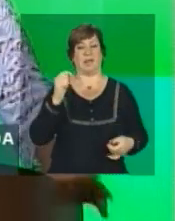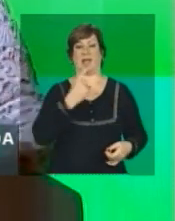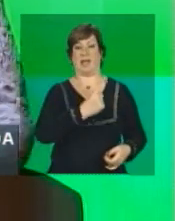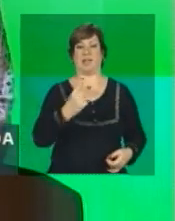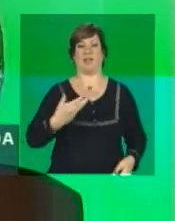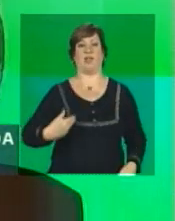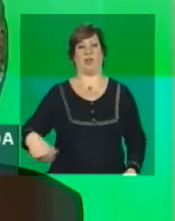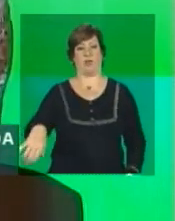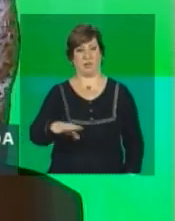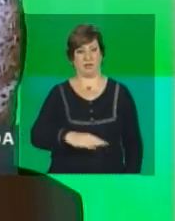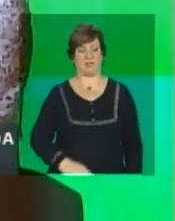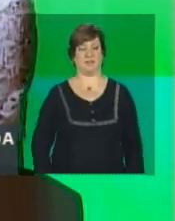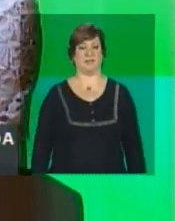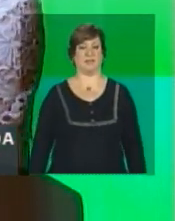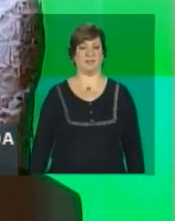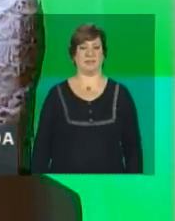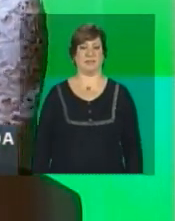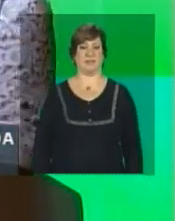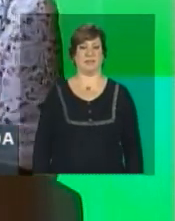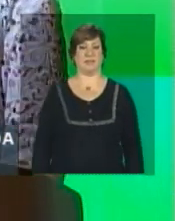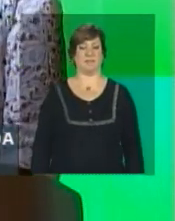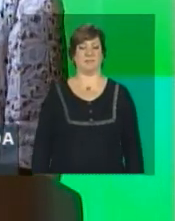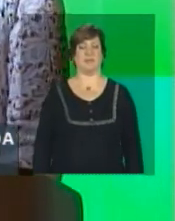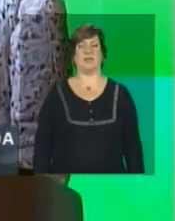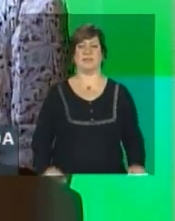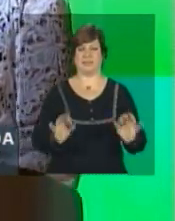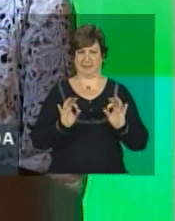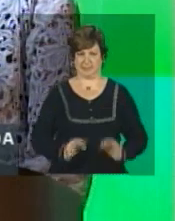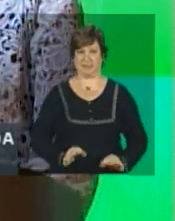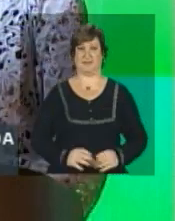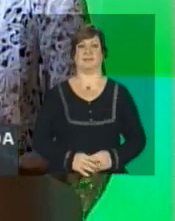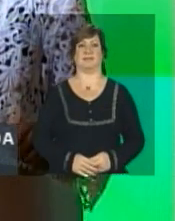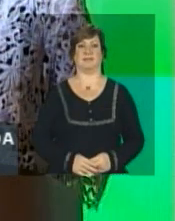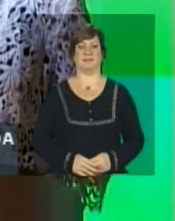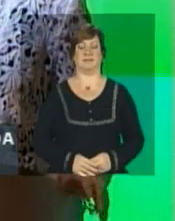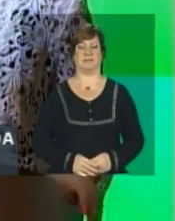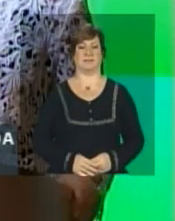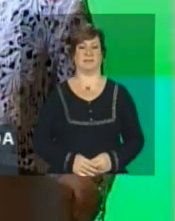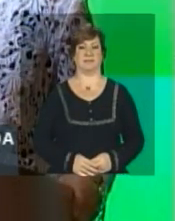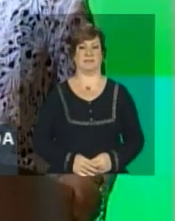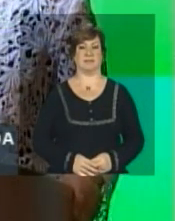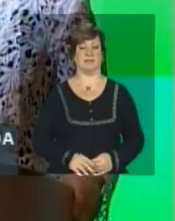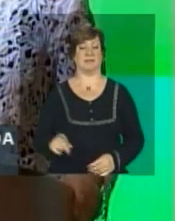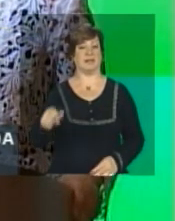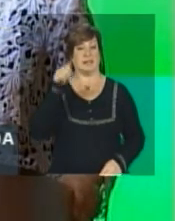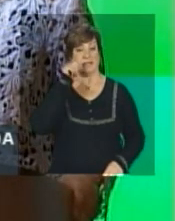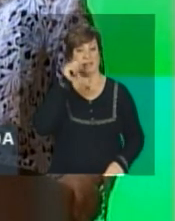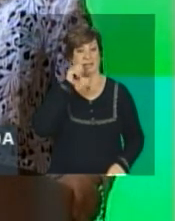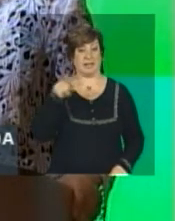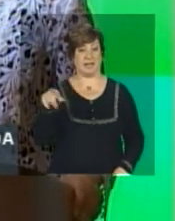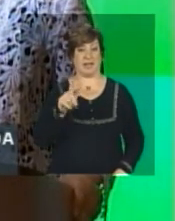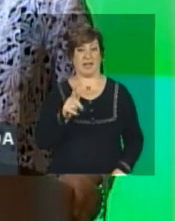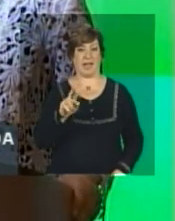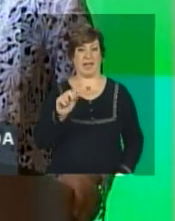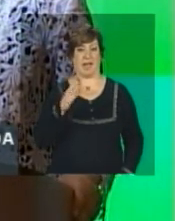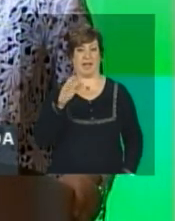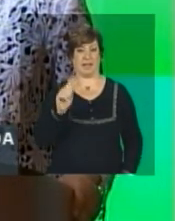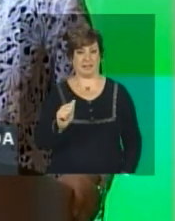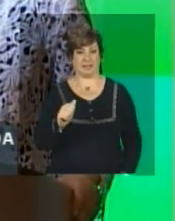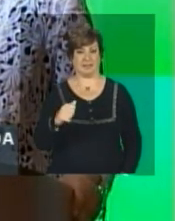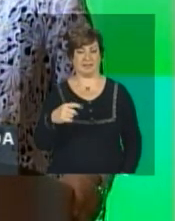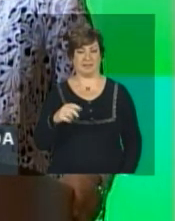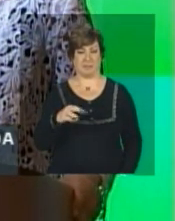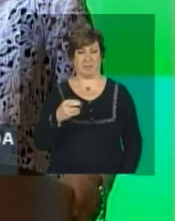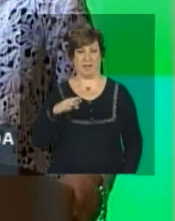cada um de nós. Sem sombra de dúvida, com a graça na presidência, a